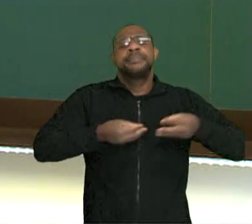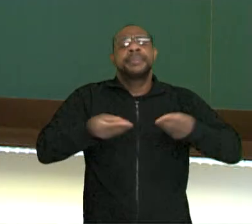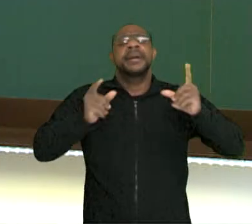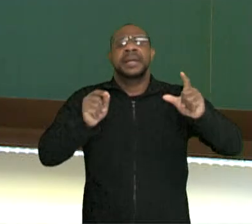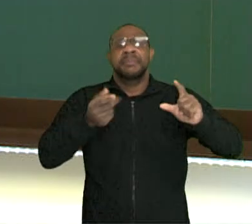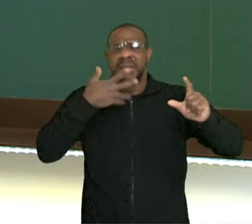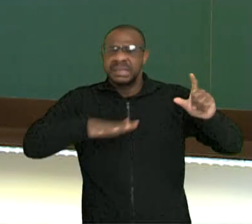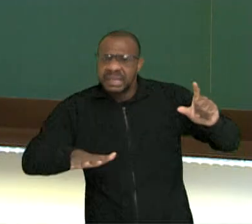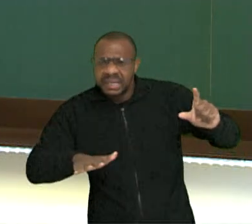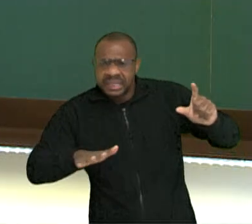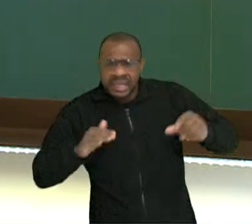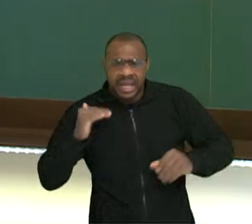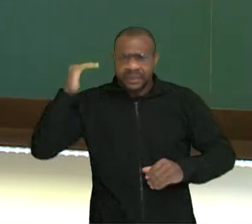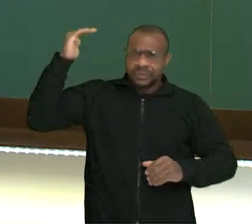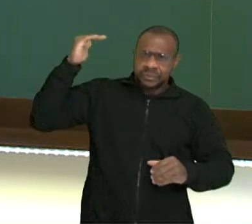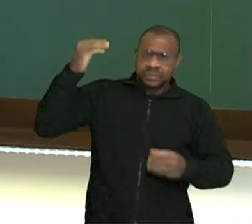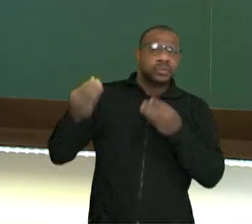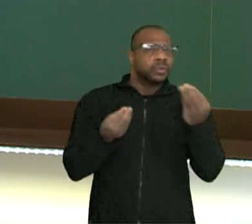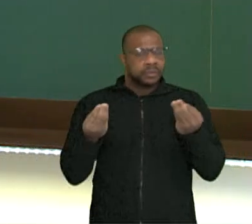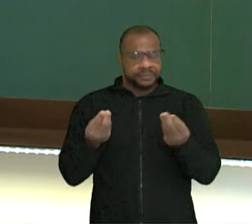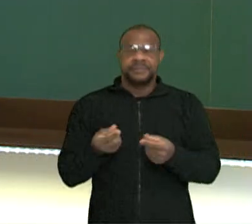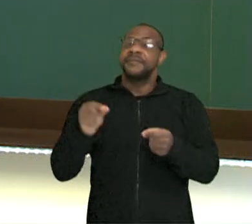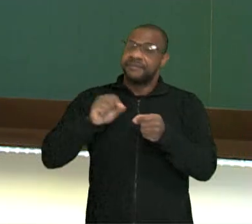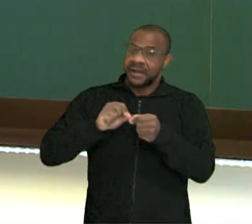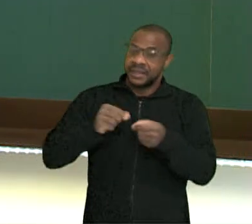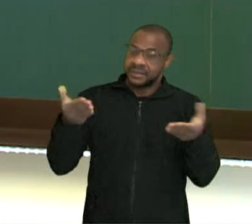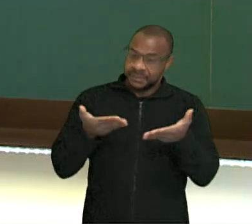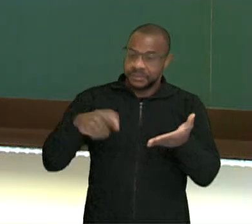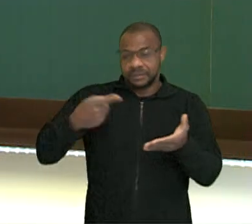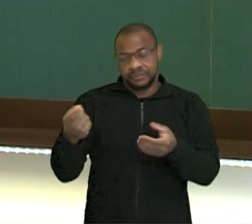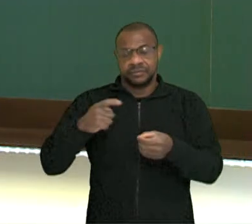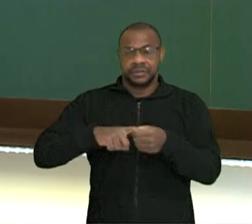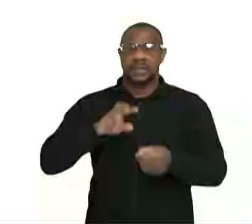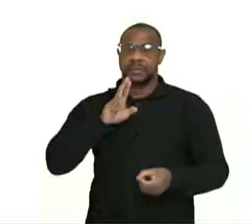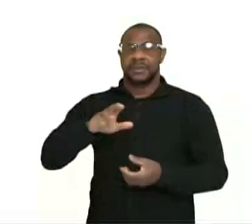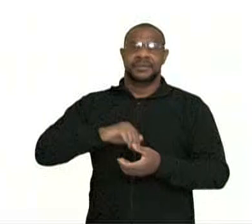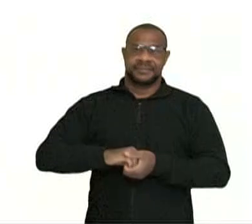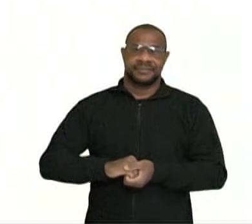panfleto. Faz aí que eu volto já já conferir contigo.